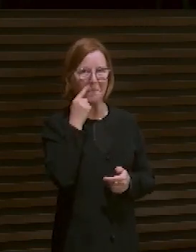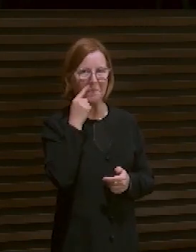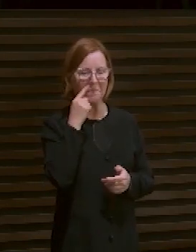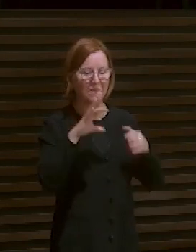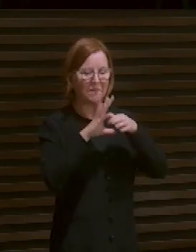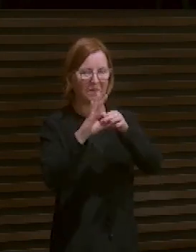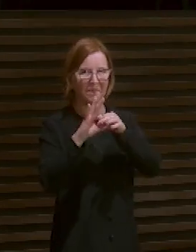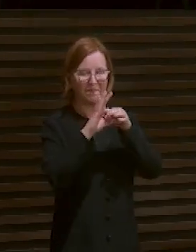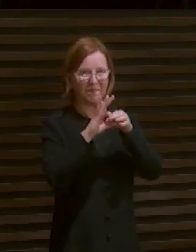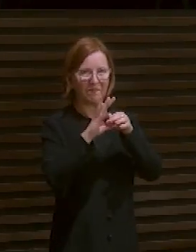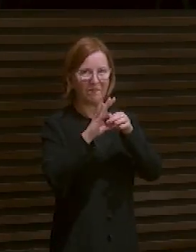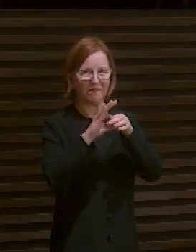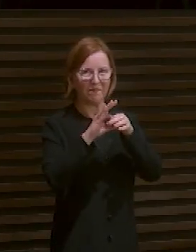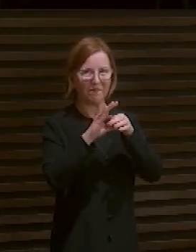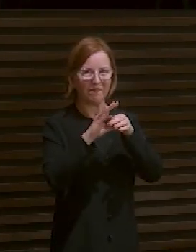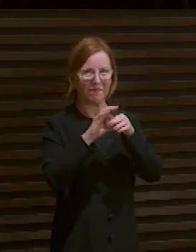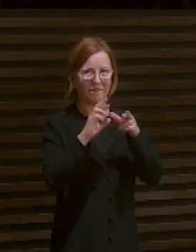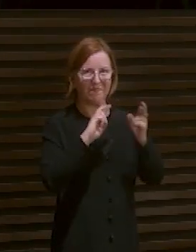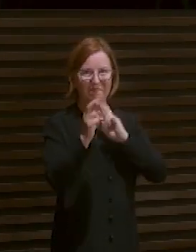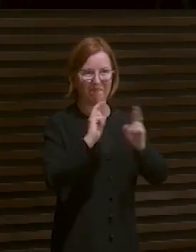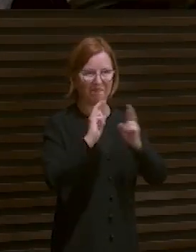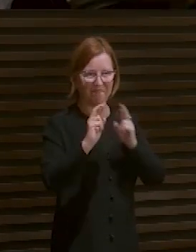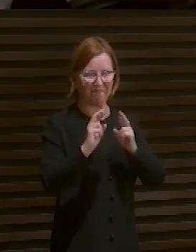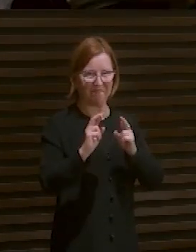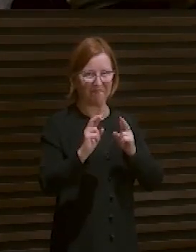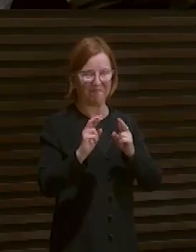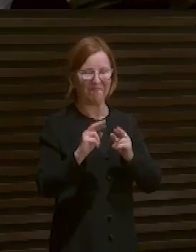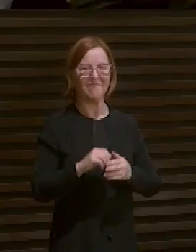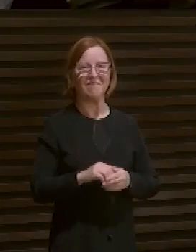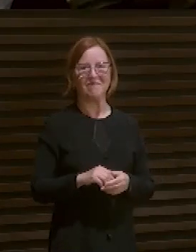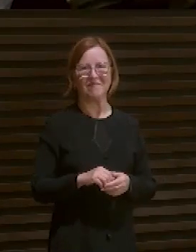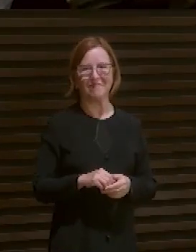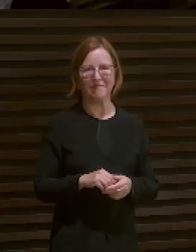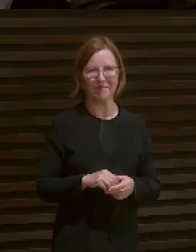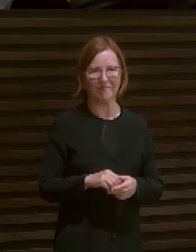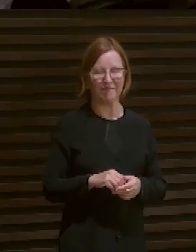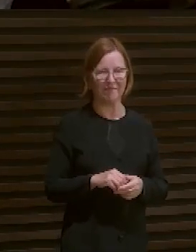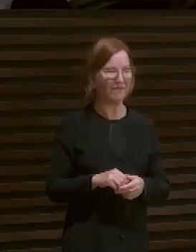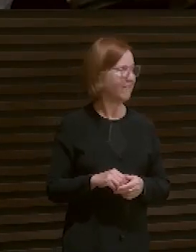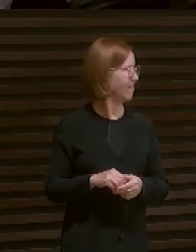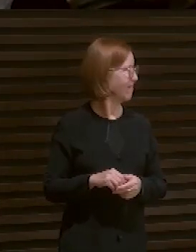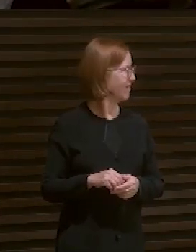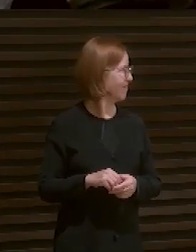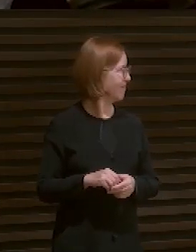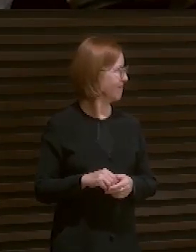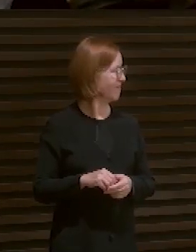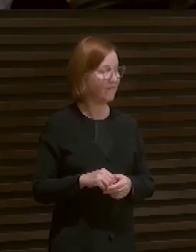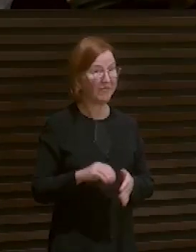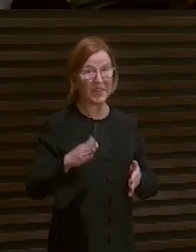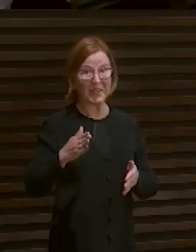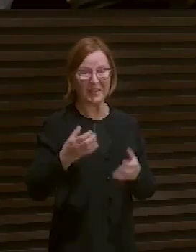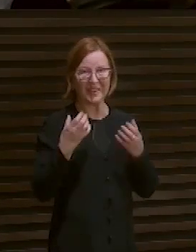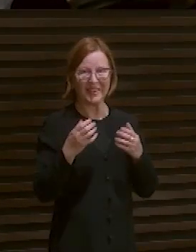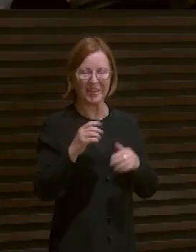Intimidade, relacionamento, é assim que nós somos feitos. Já estamos acabando. Então, eu